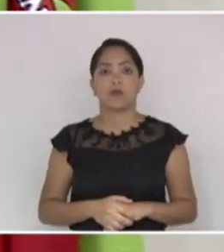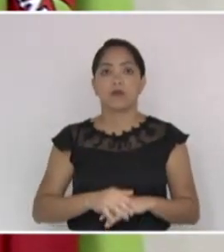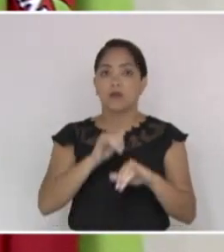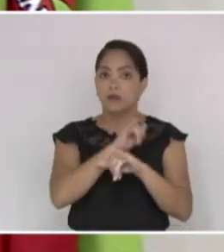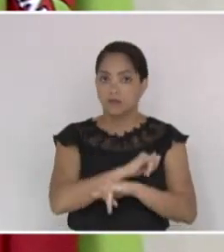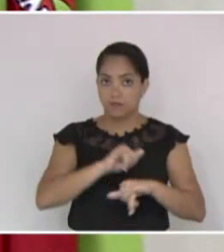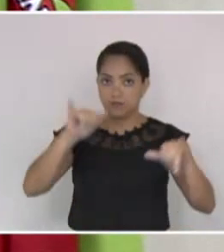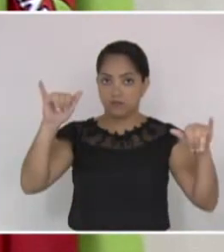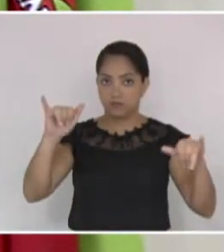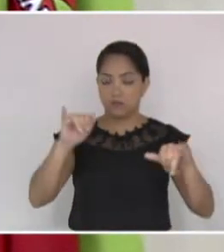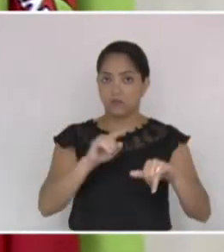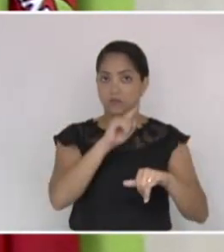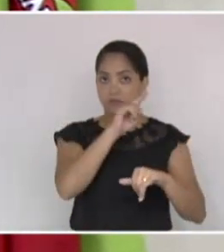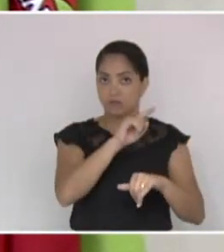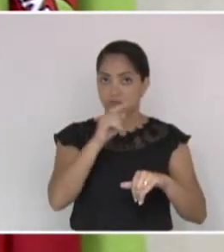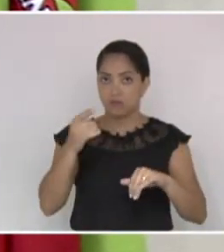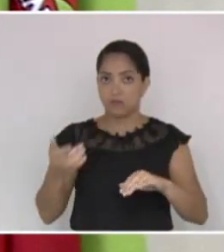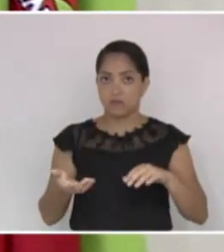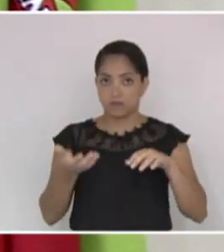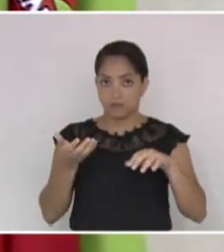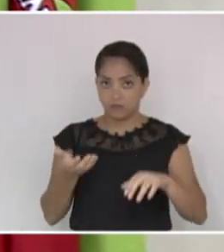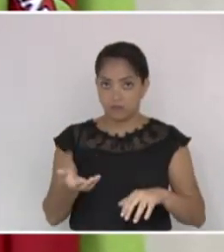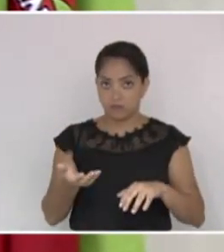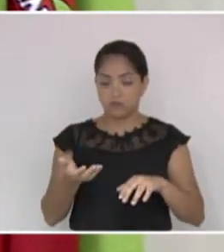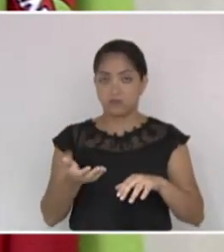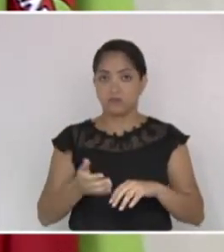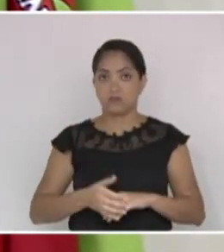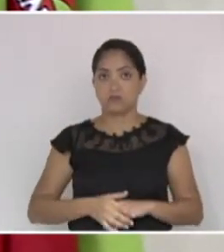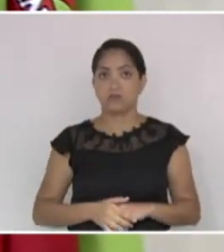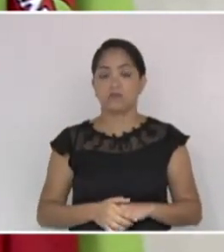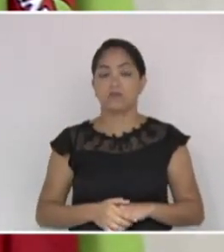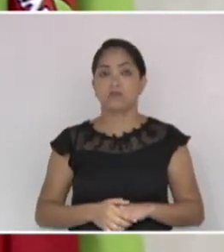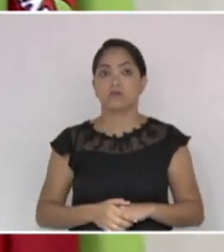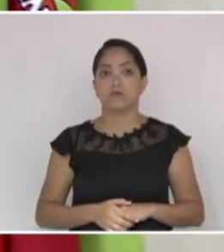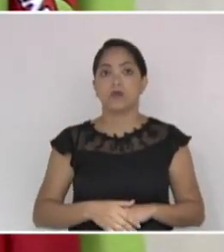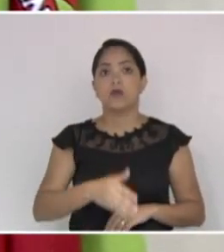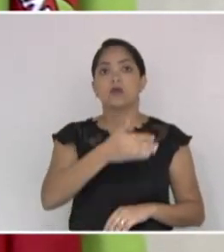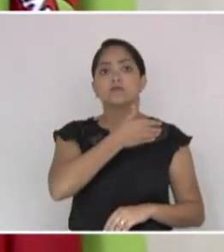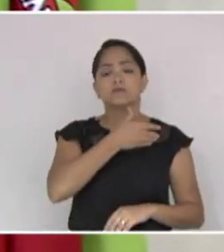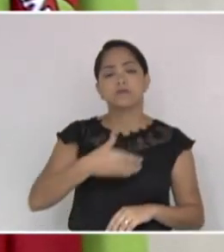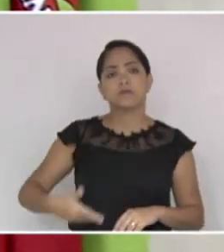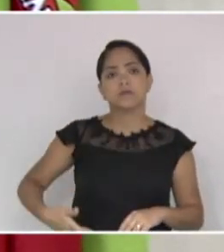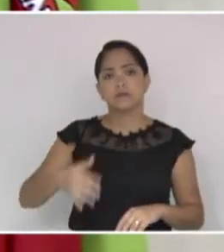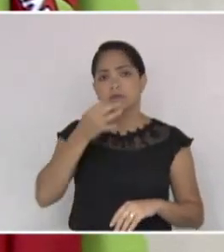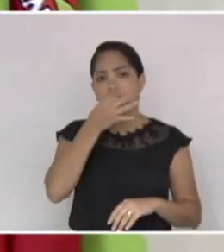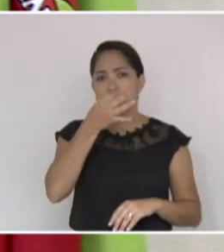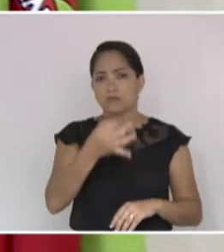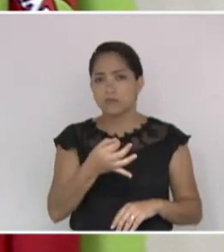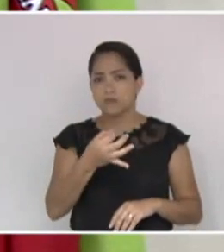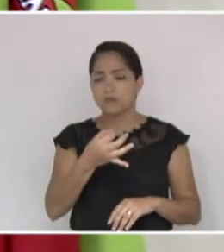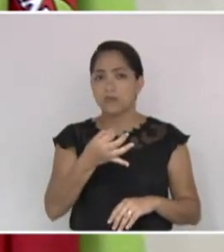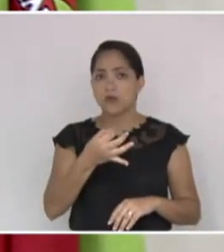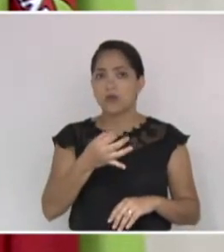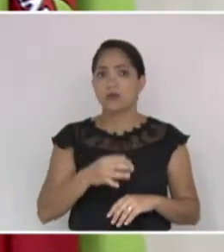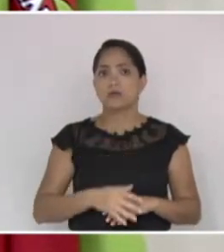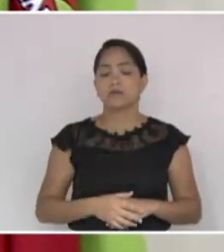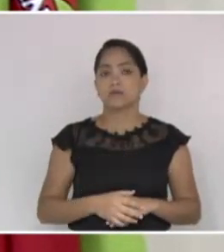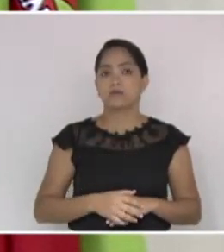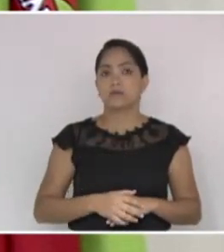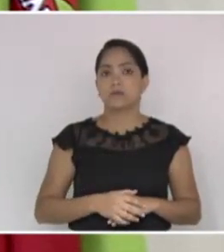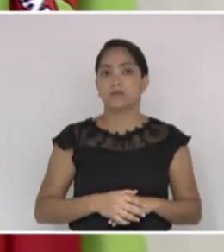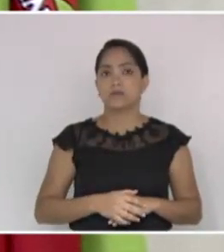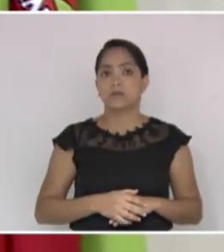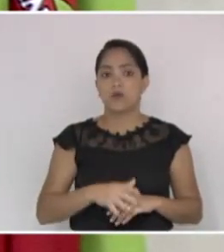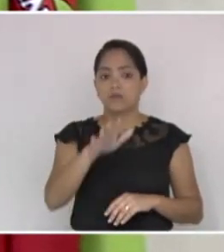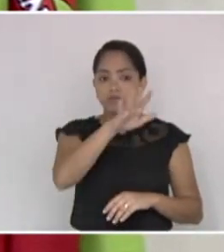ao Congresso Nacional, o governo argumenta que existe uma tendência mundial